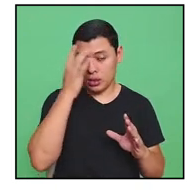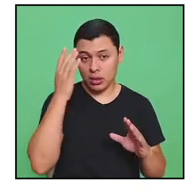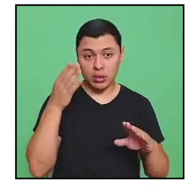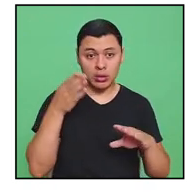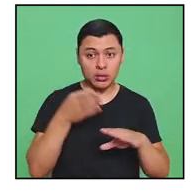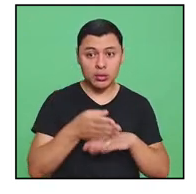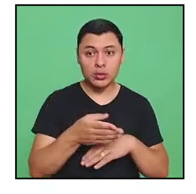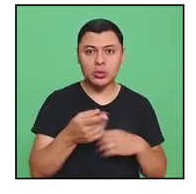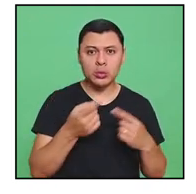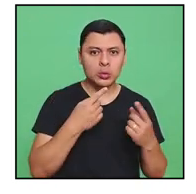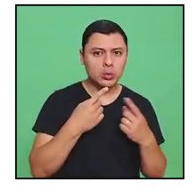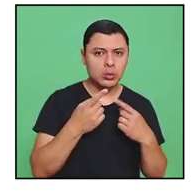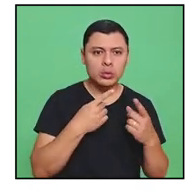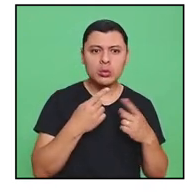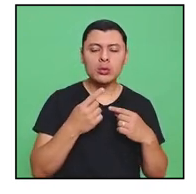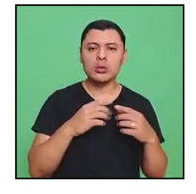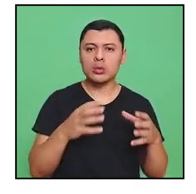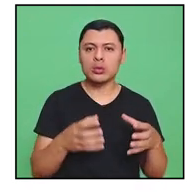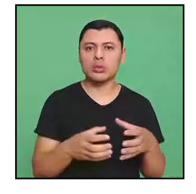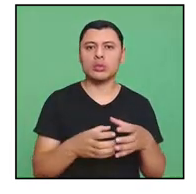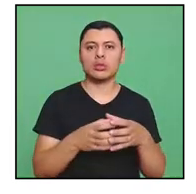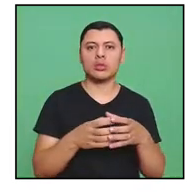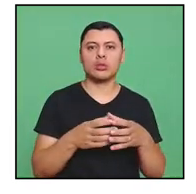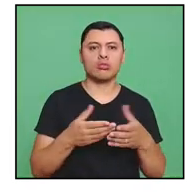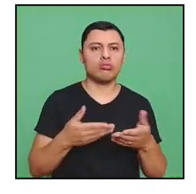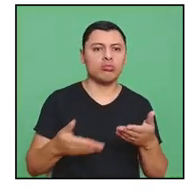aprendizado coletivo sobre essas estruturas,